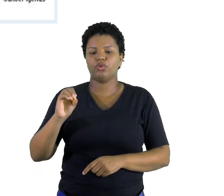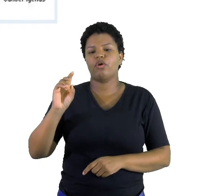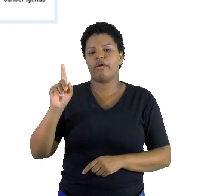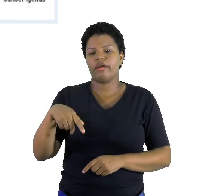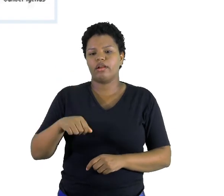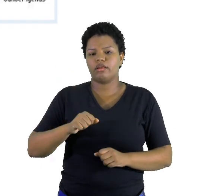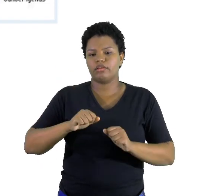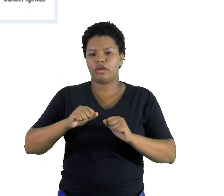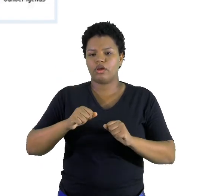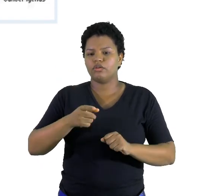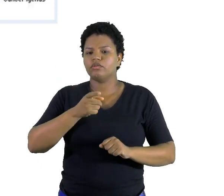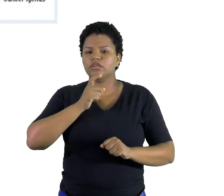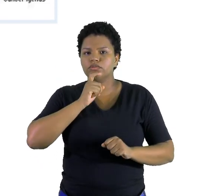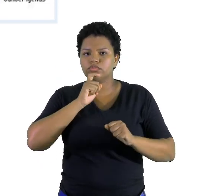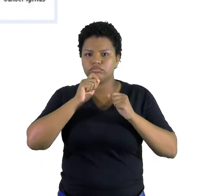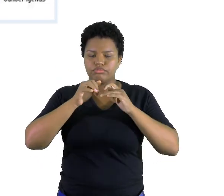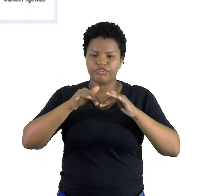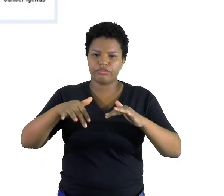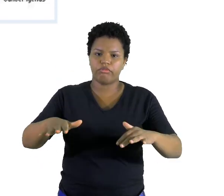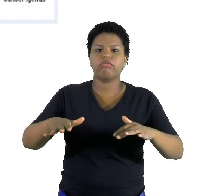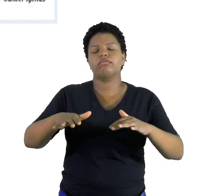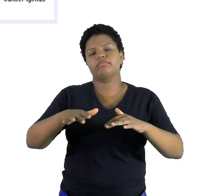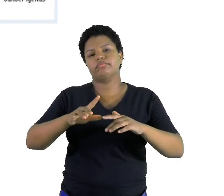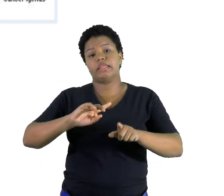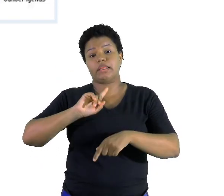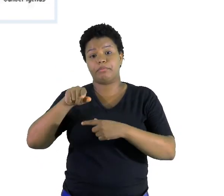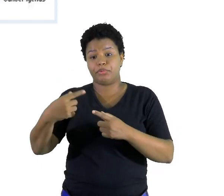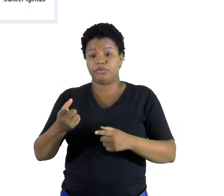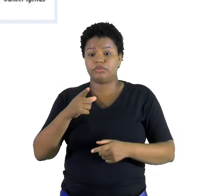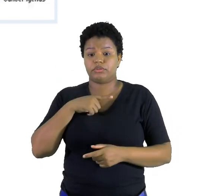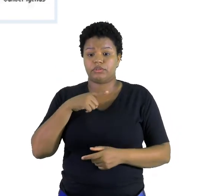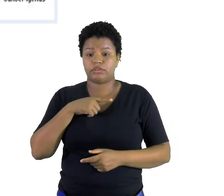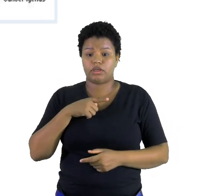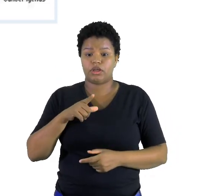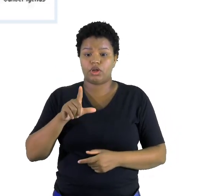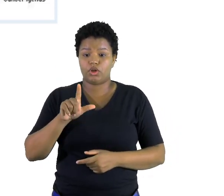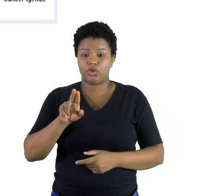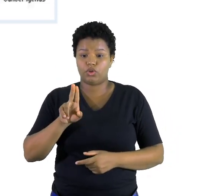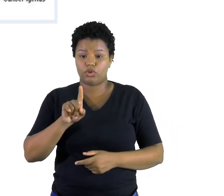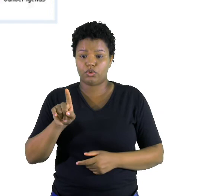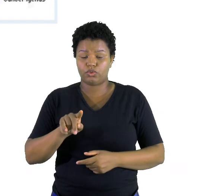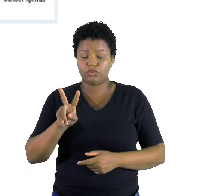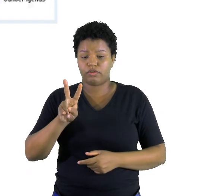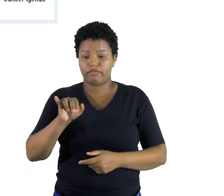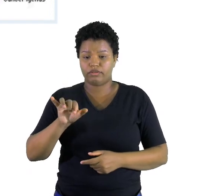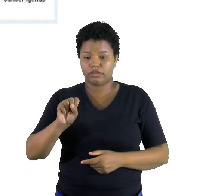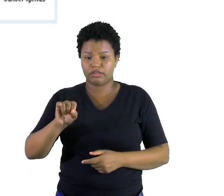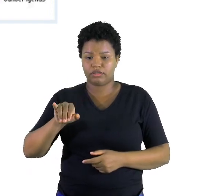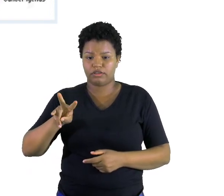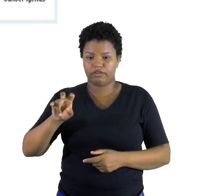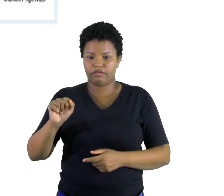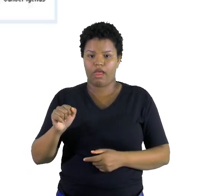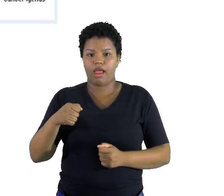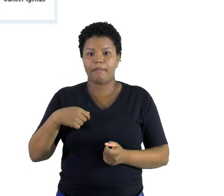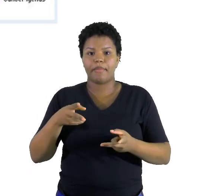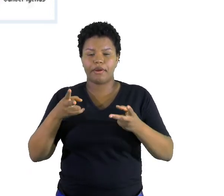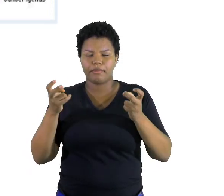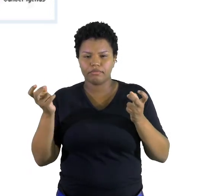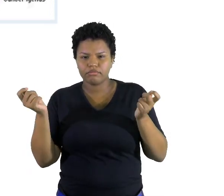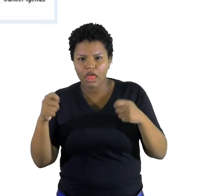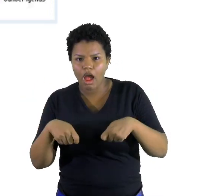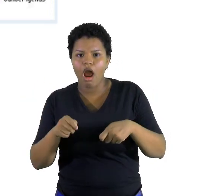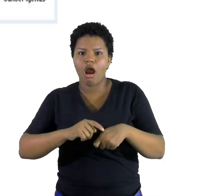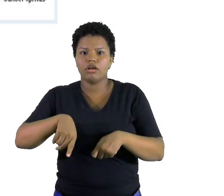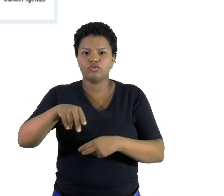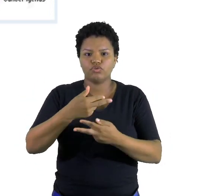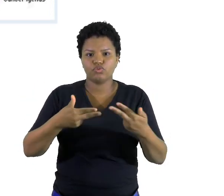exemplo, o ar-condicionado e o aquecedor. Depois a gente vai ter a luz visível, que permite que as coisas sejam vistas, né? Que é